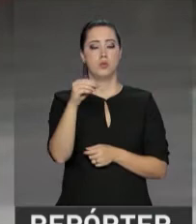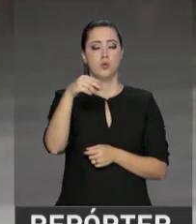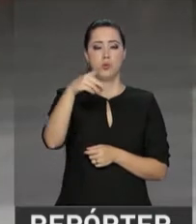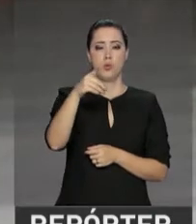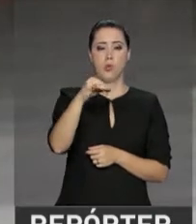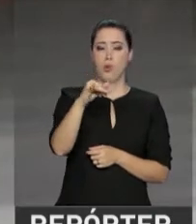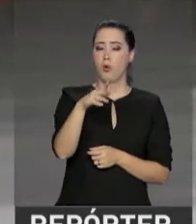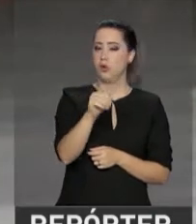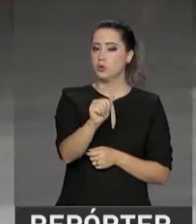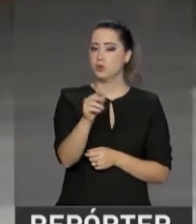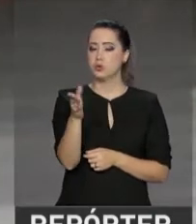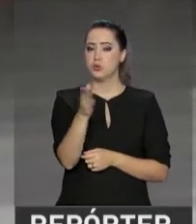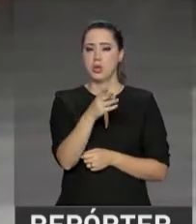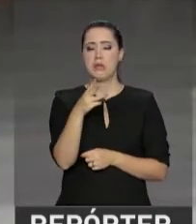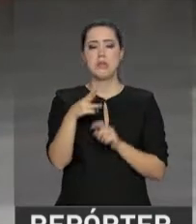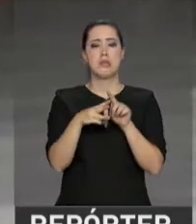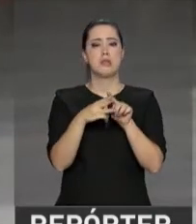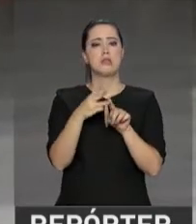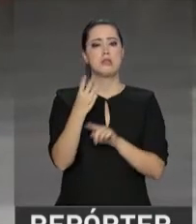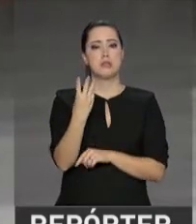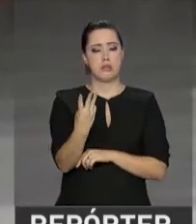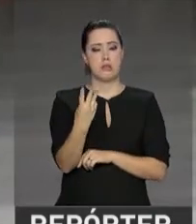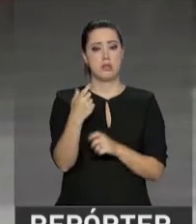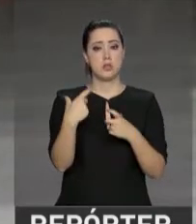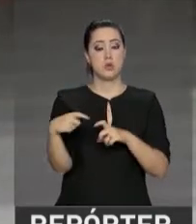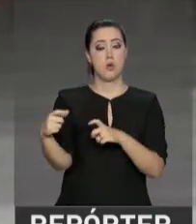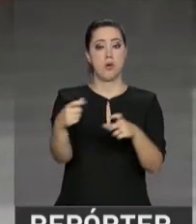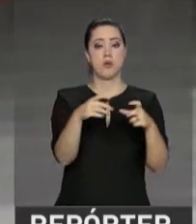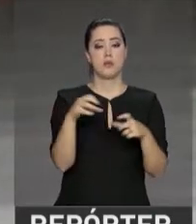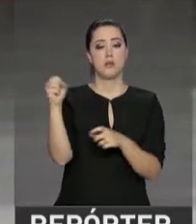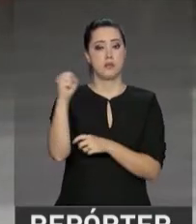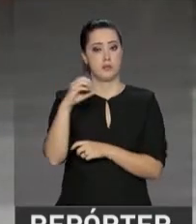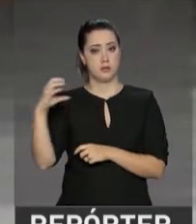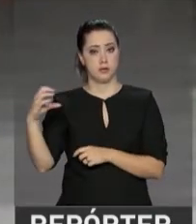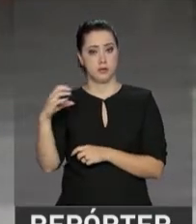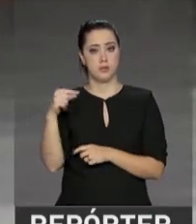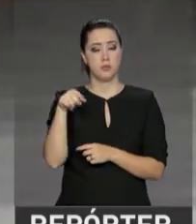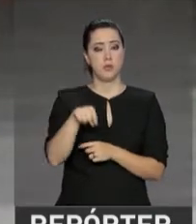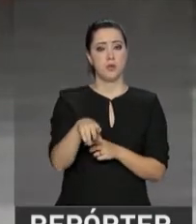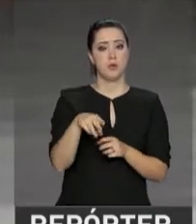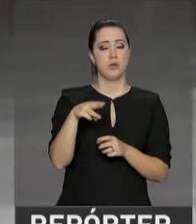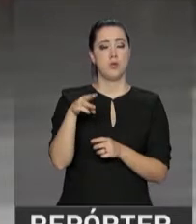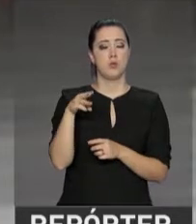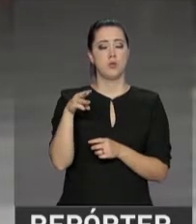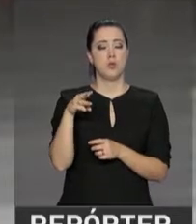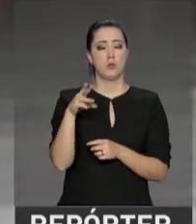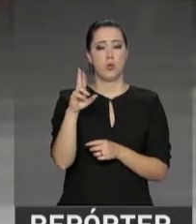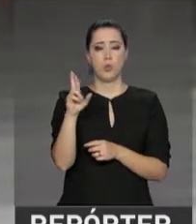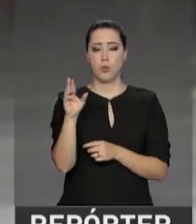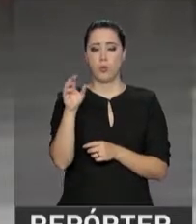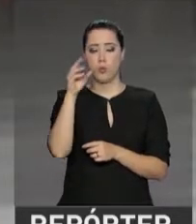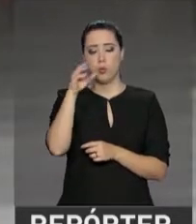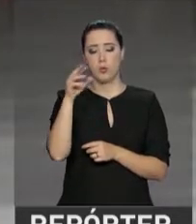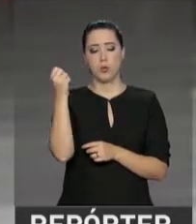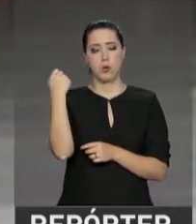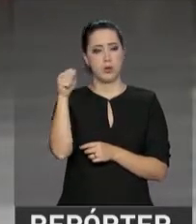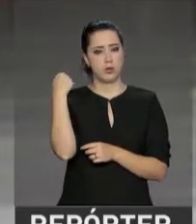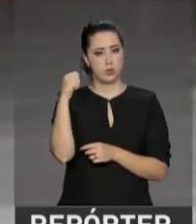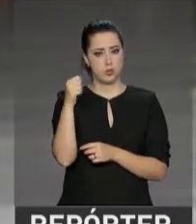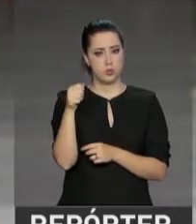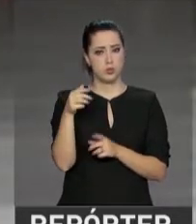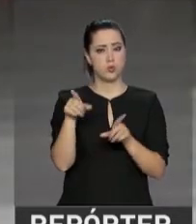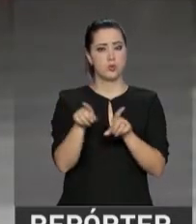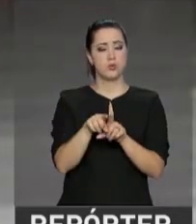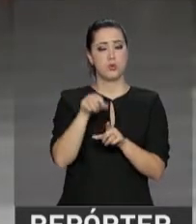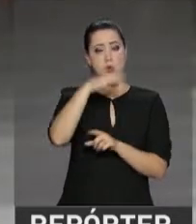e nova veneza em santa catarina serafina correia e marau no rio grande do sul dourados em mato